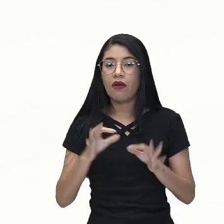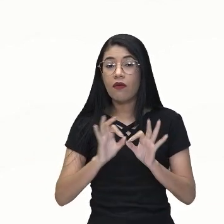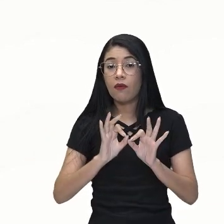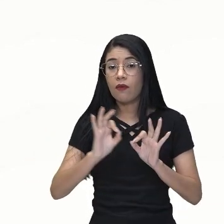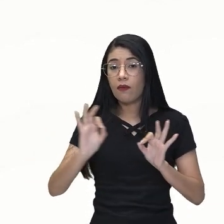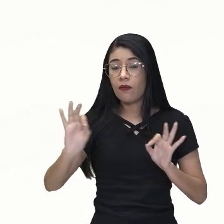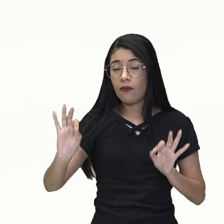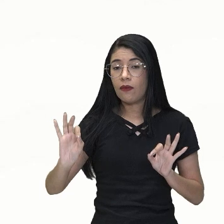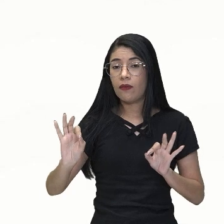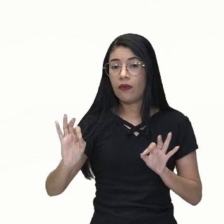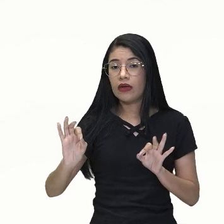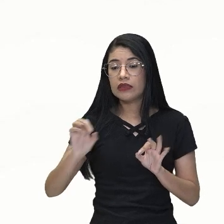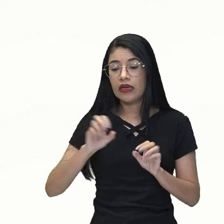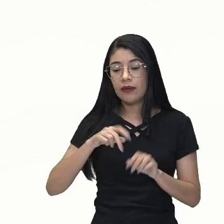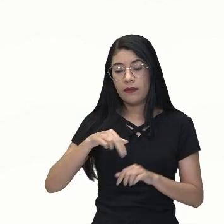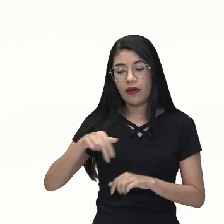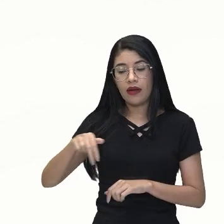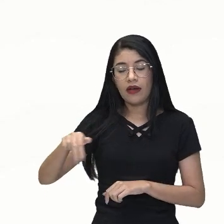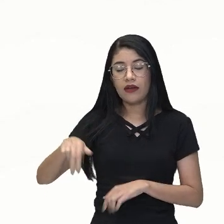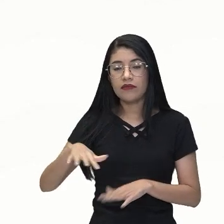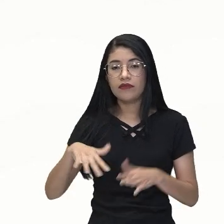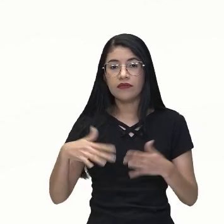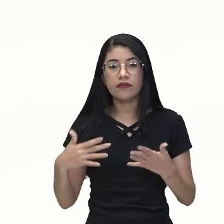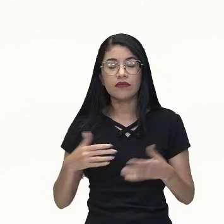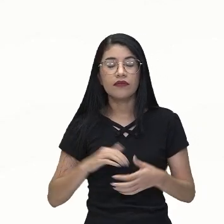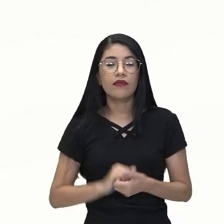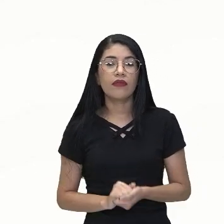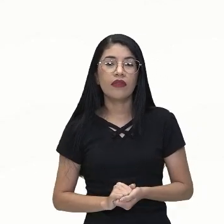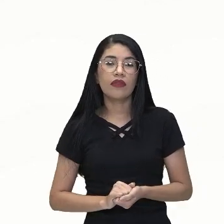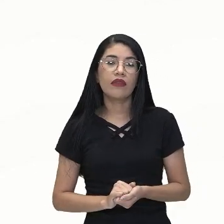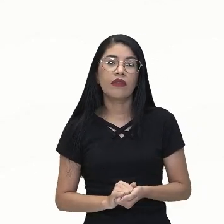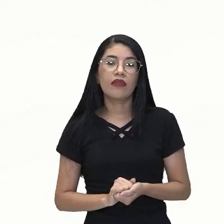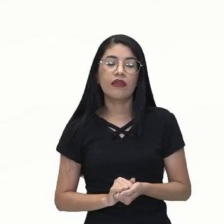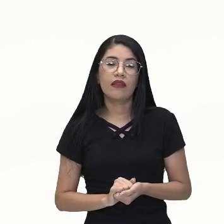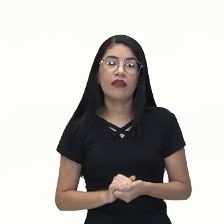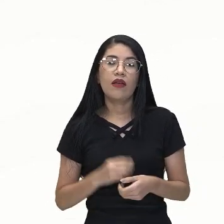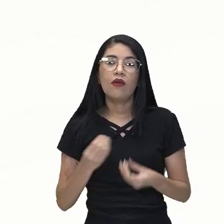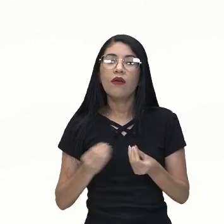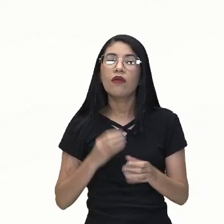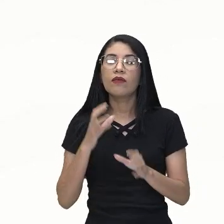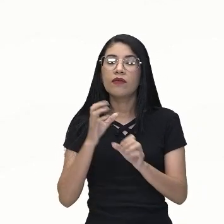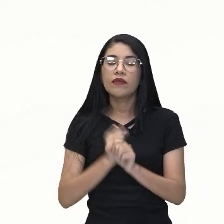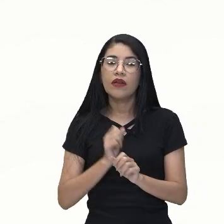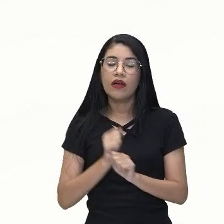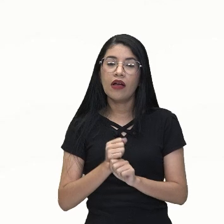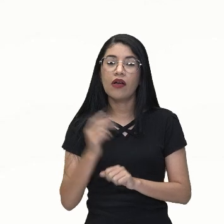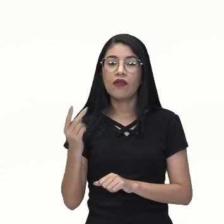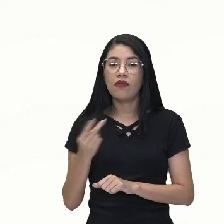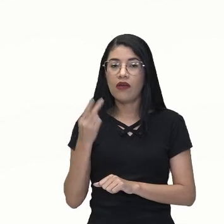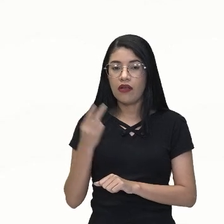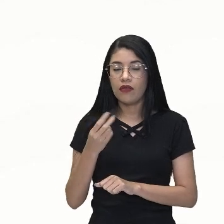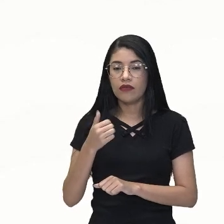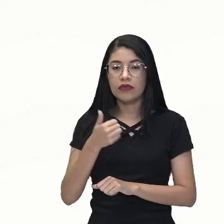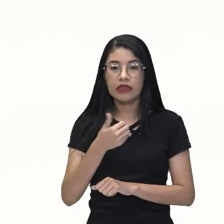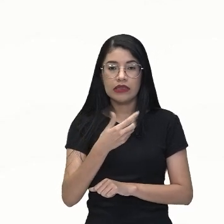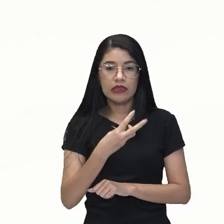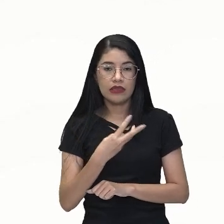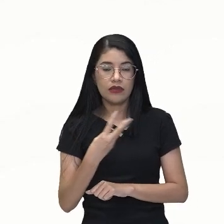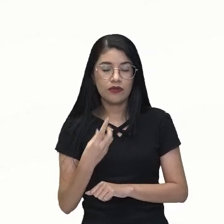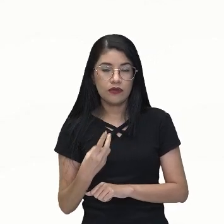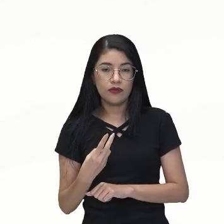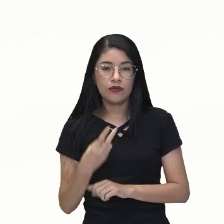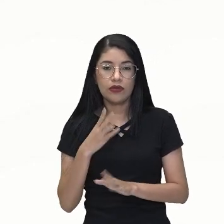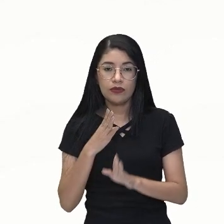distância percorrida? Então, o que a gente vai fazer? Esse valor 132 que eu acabei de achar